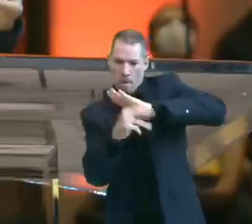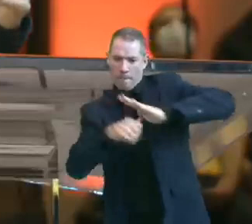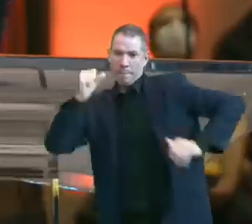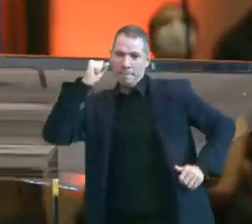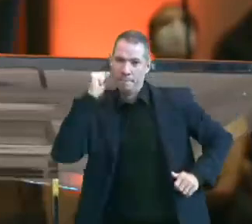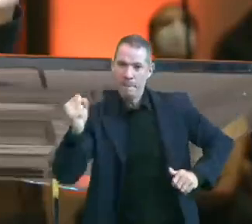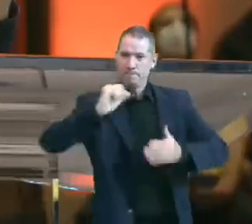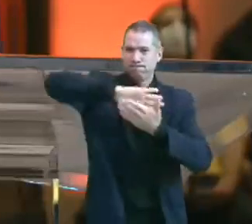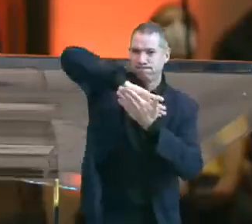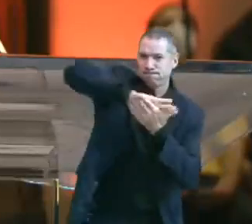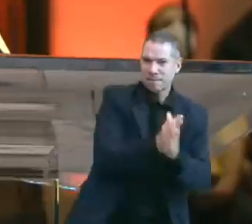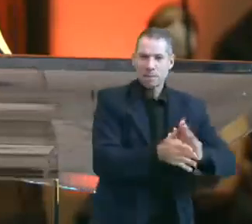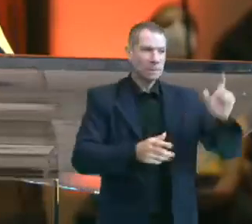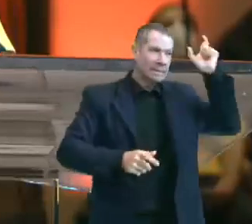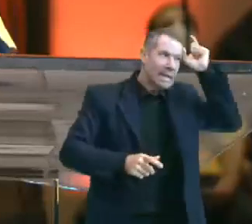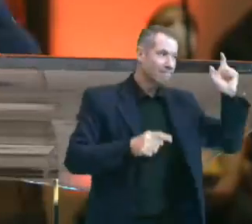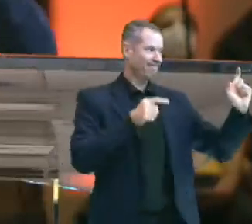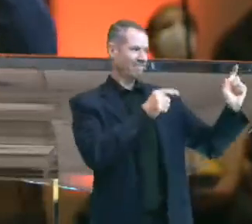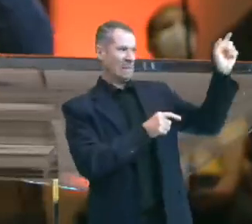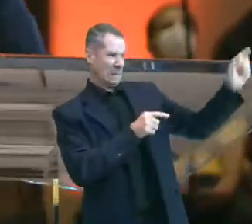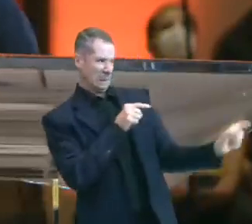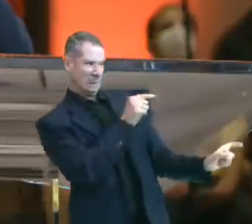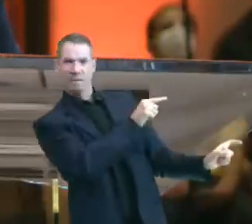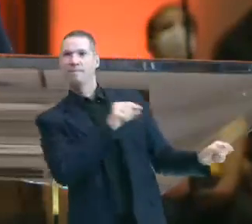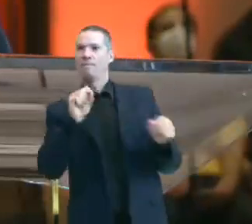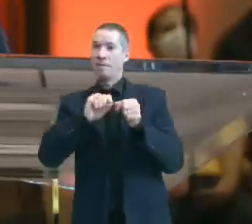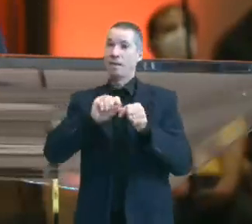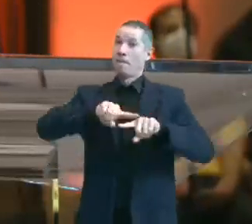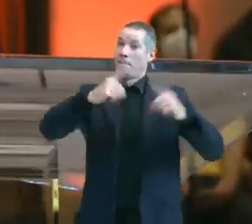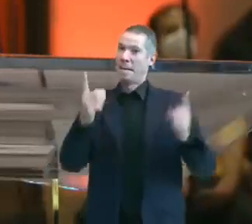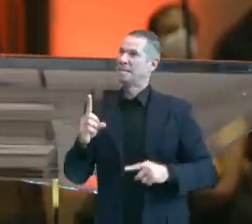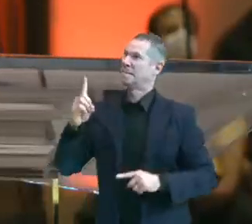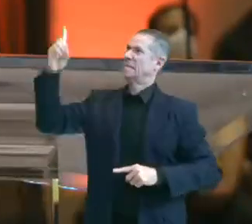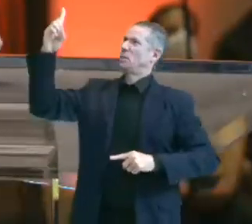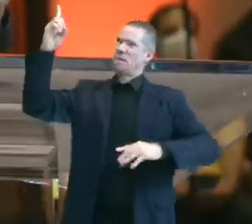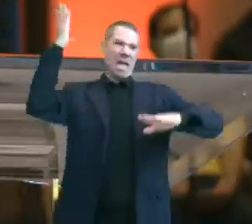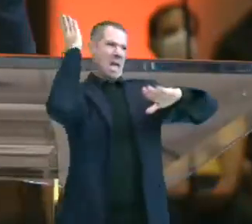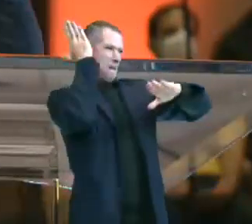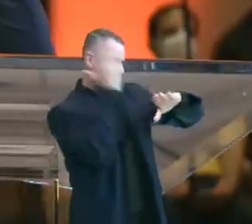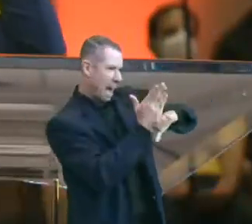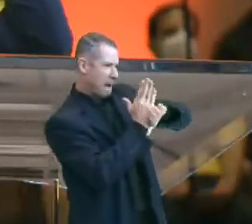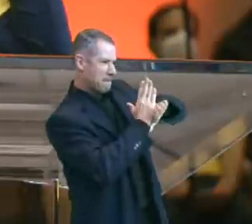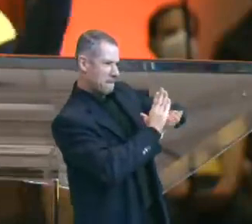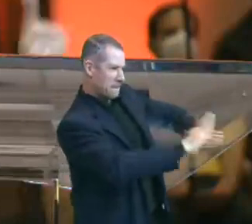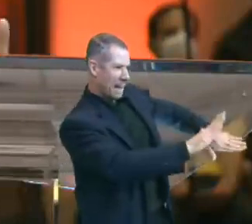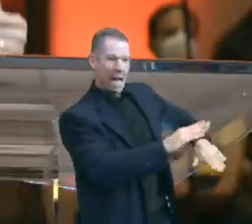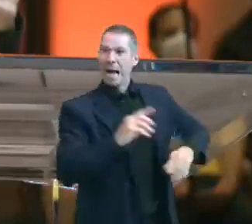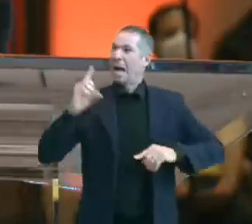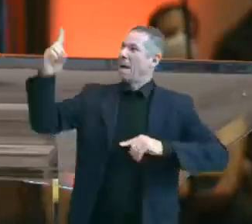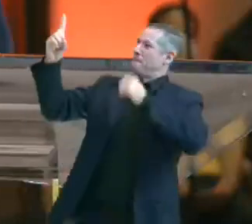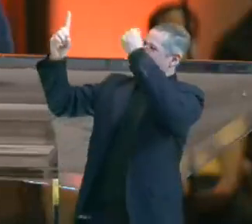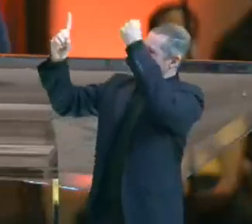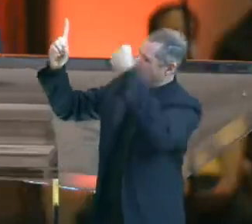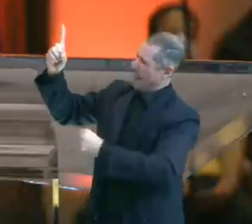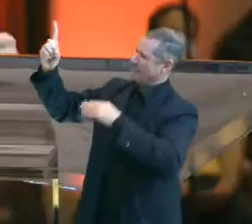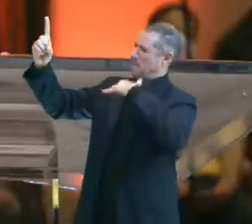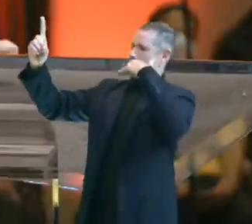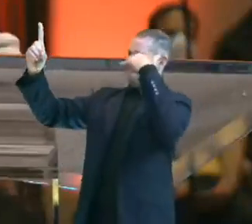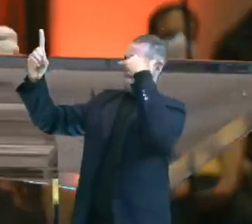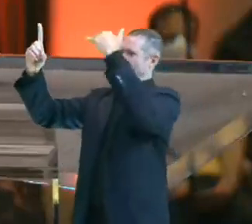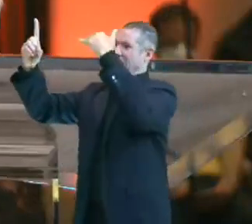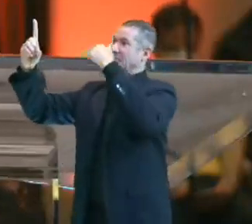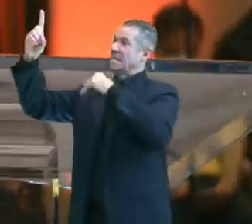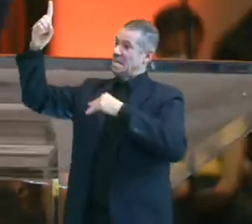e destruir. E ele tem feito isso. Mas o nosso Deus, ele é mais forte. O nosso Deus, ele é mais poderoso. E onde ele